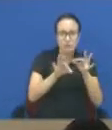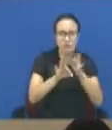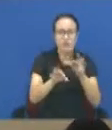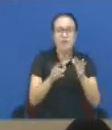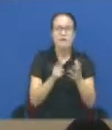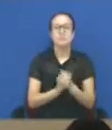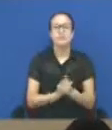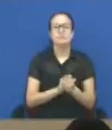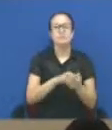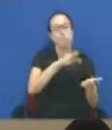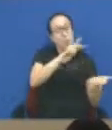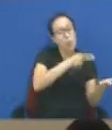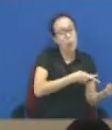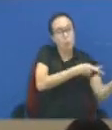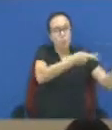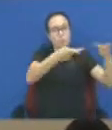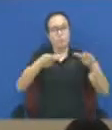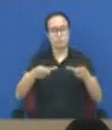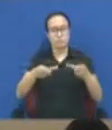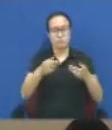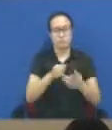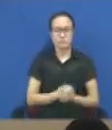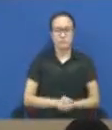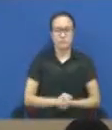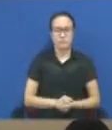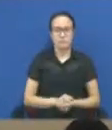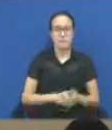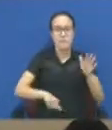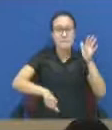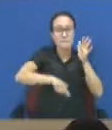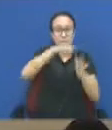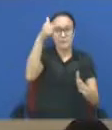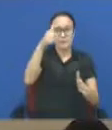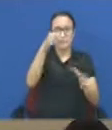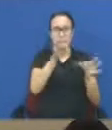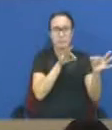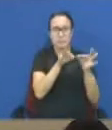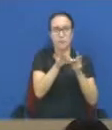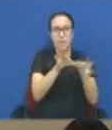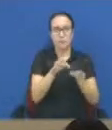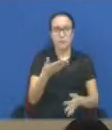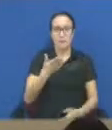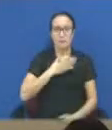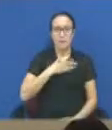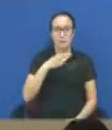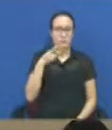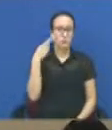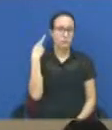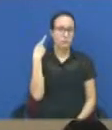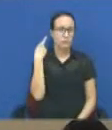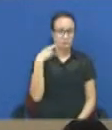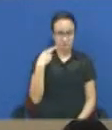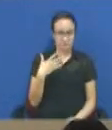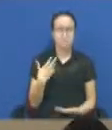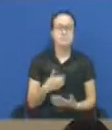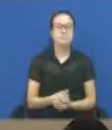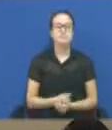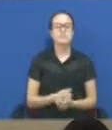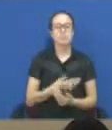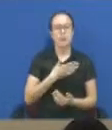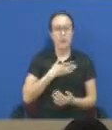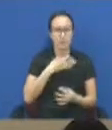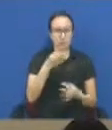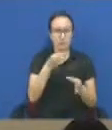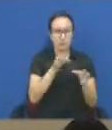da convocação. Como o item primeiro trata-se de projeto de minha autoria, eu peço para que o vice-presidente Farid